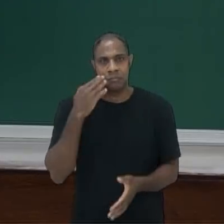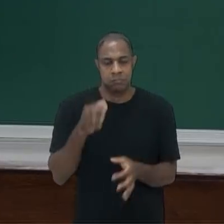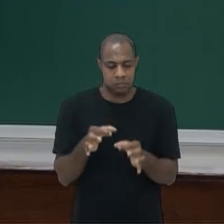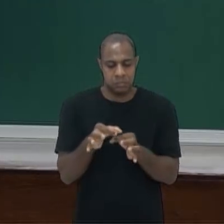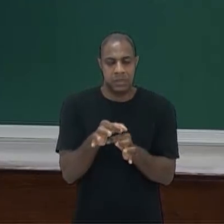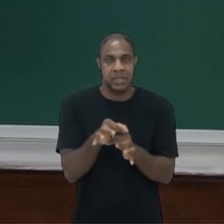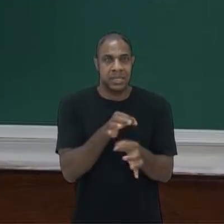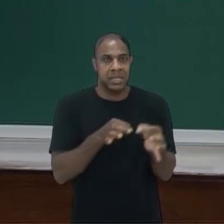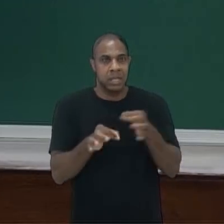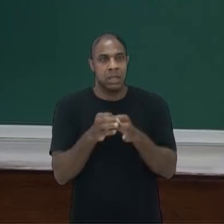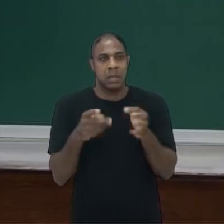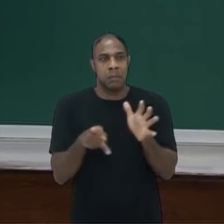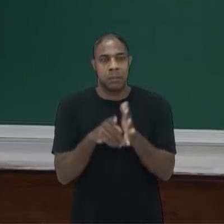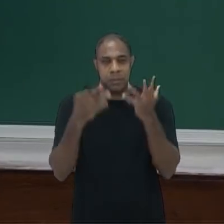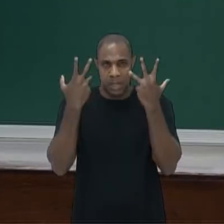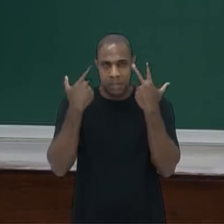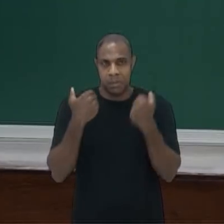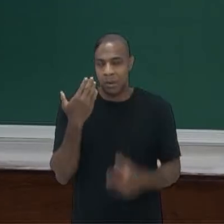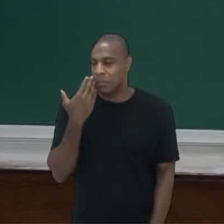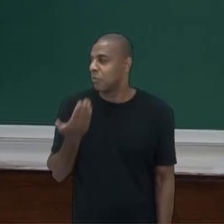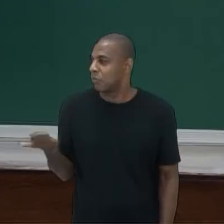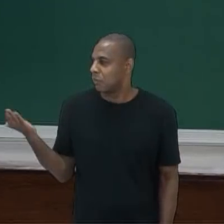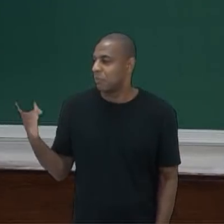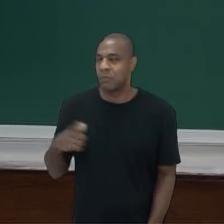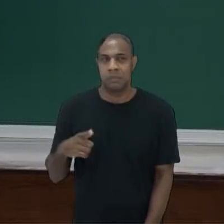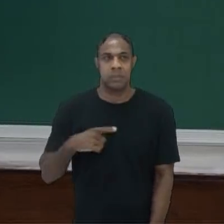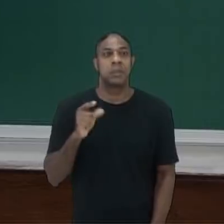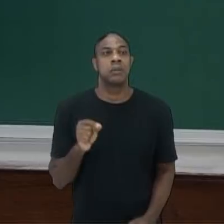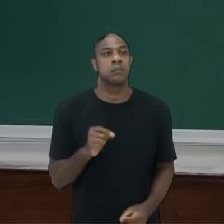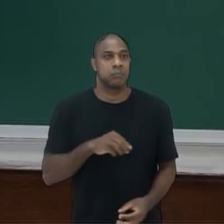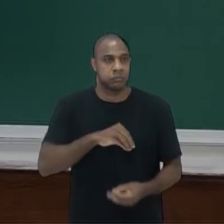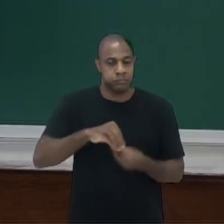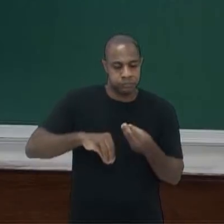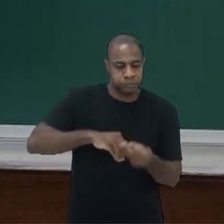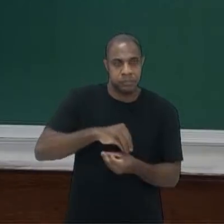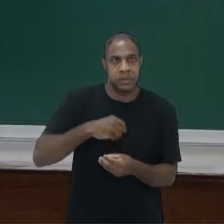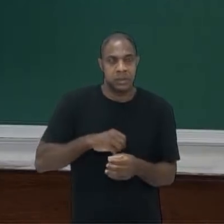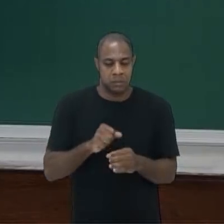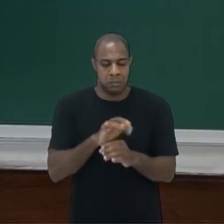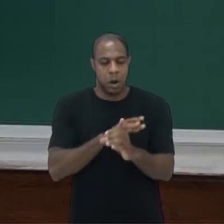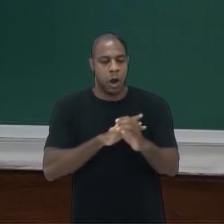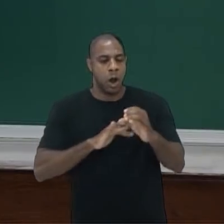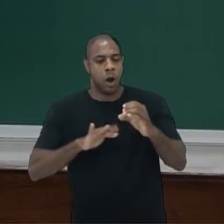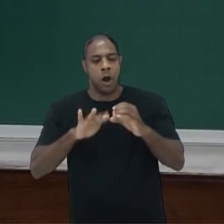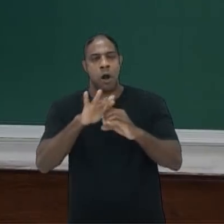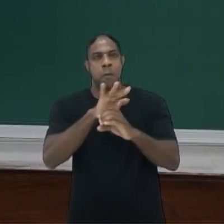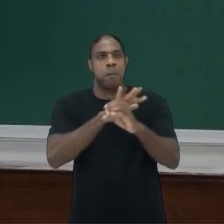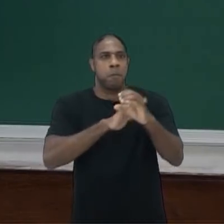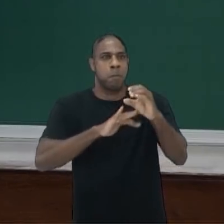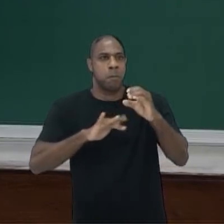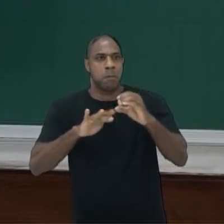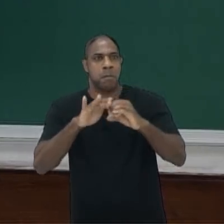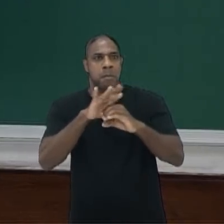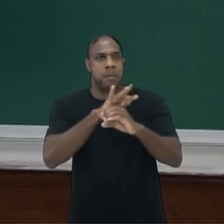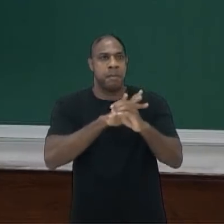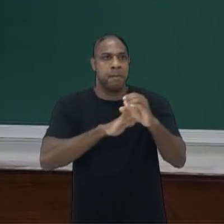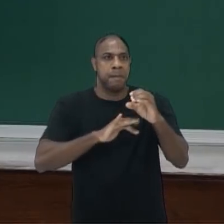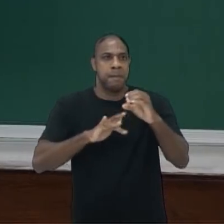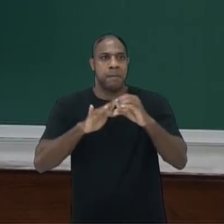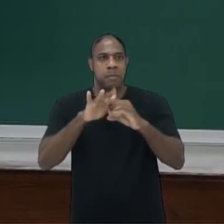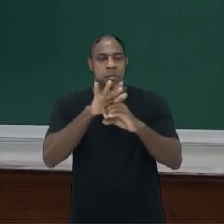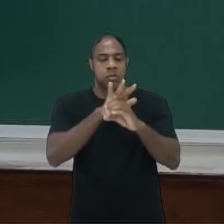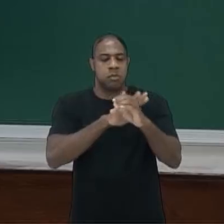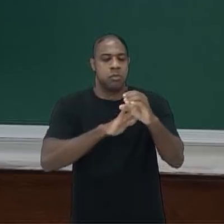célula animal. Toda célula animal é envolvida por quê? Por uma membrana plasmática. Então, essa membrana ela é a parte